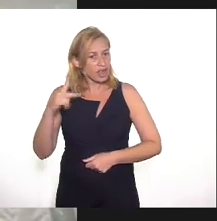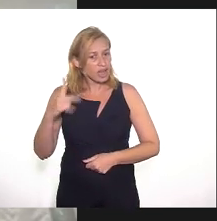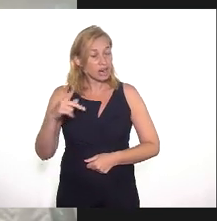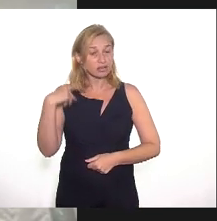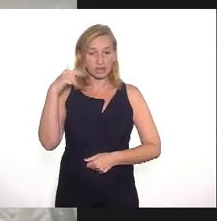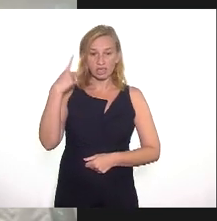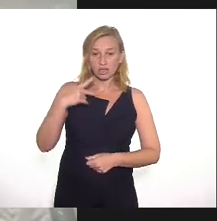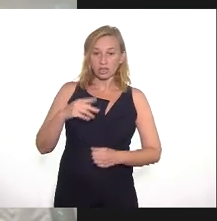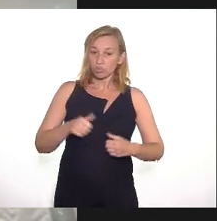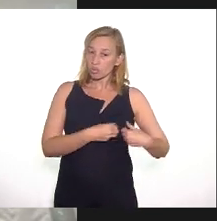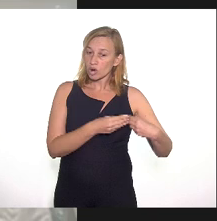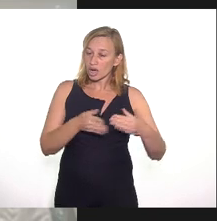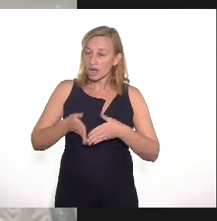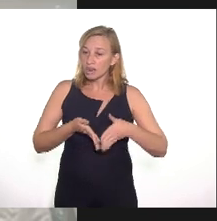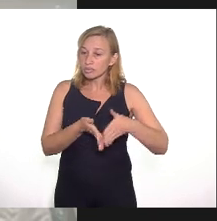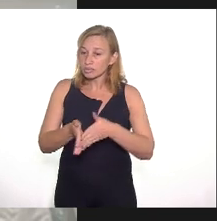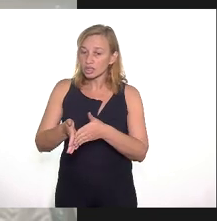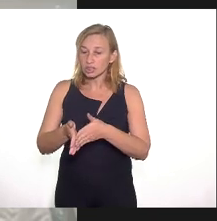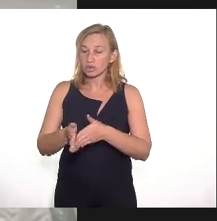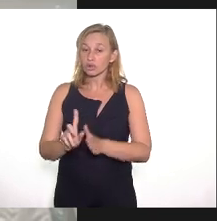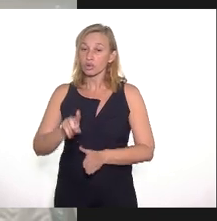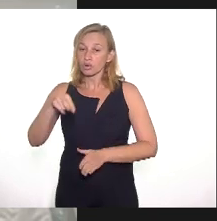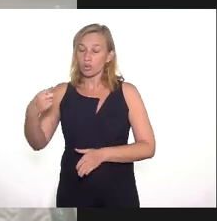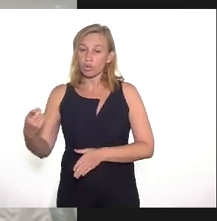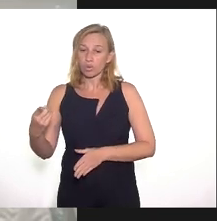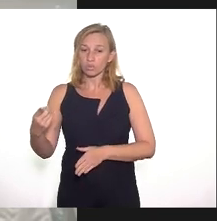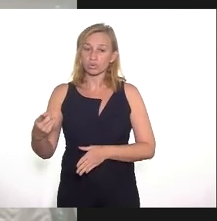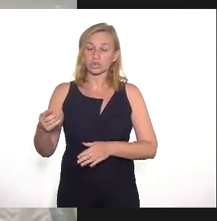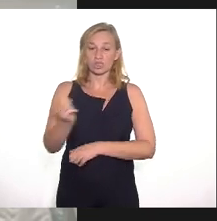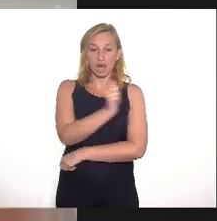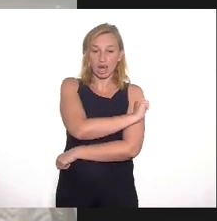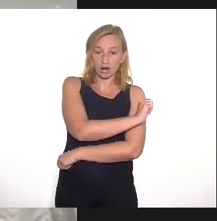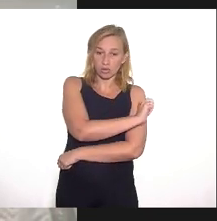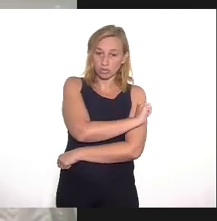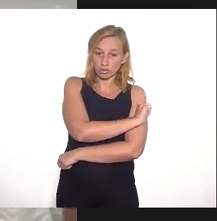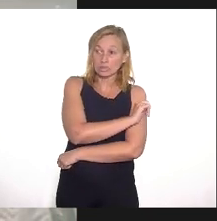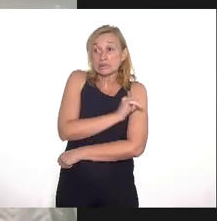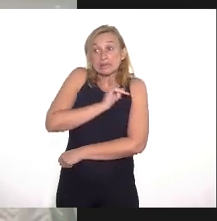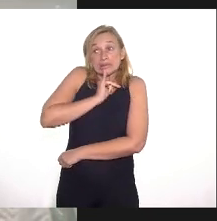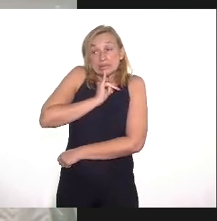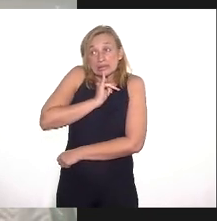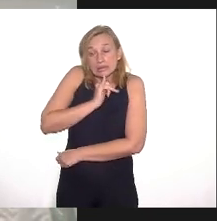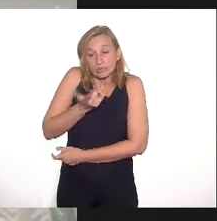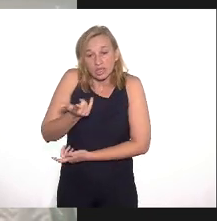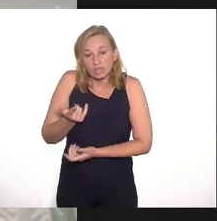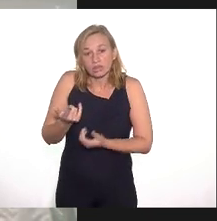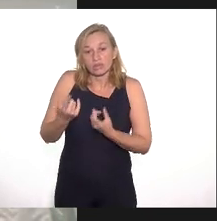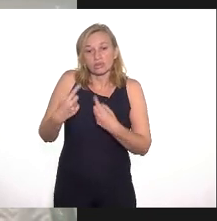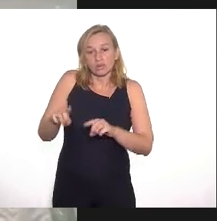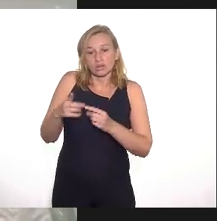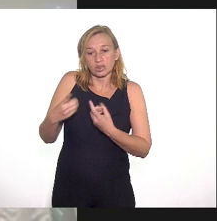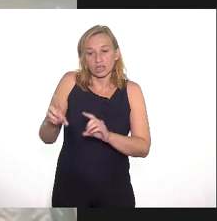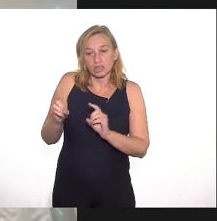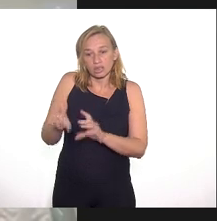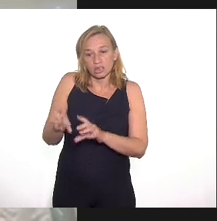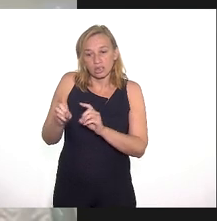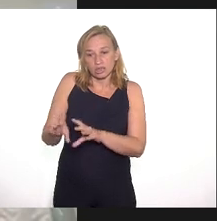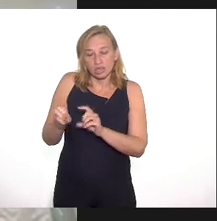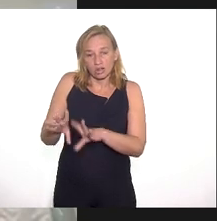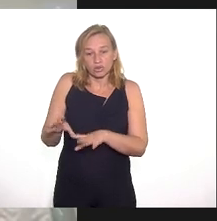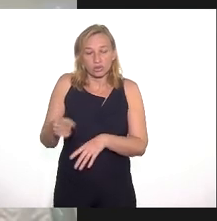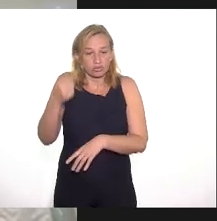um caminho, como boa parte dos alunos do Pedro II, infelizmente, toma, graças à doutrinação ideológica dentro de sala de